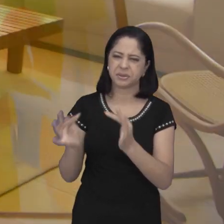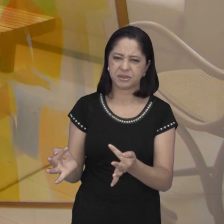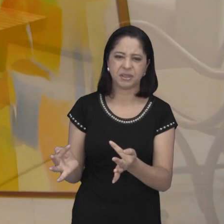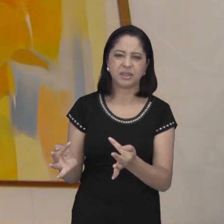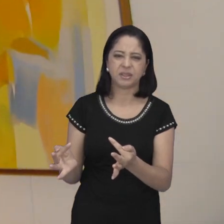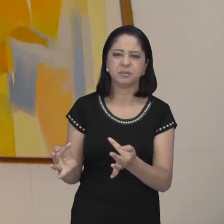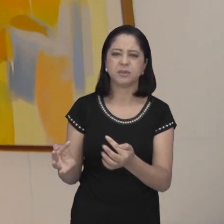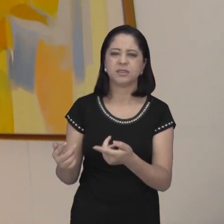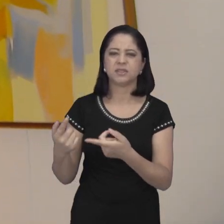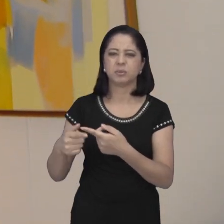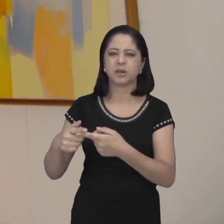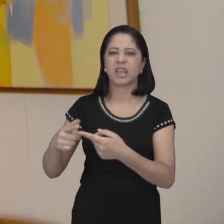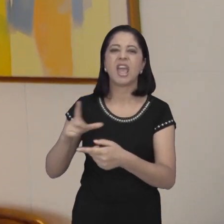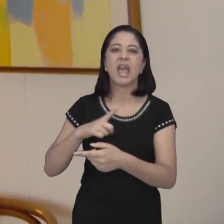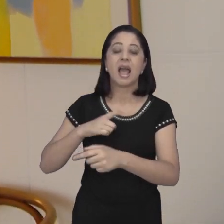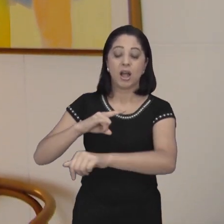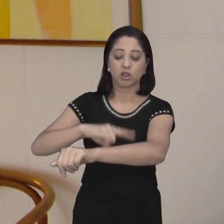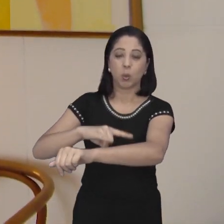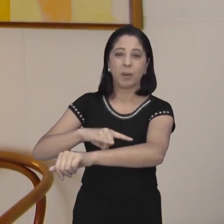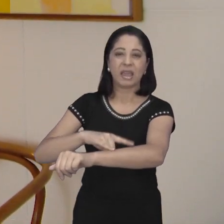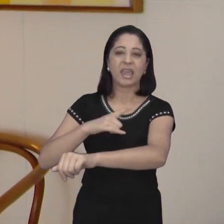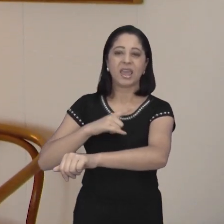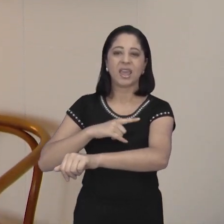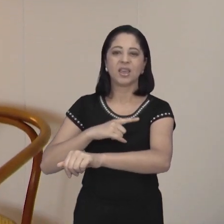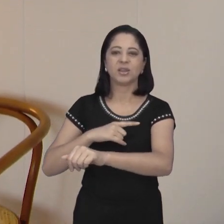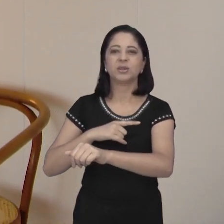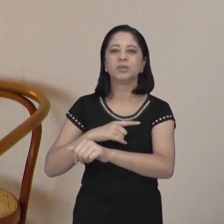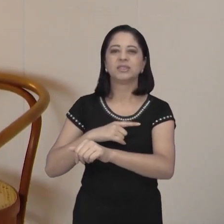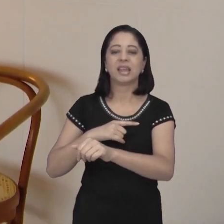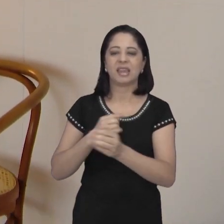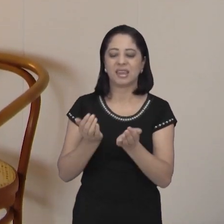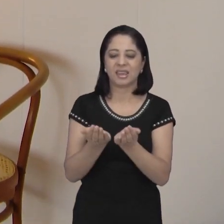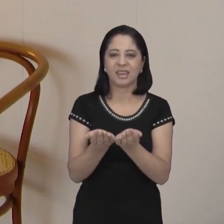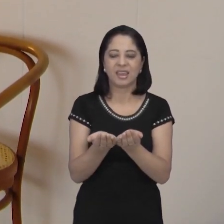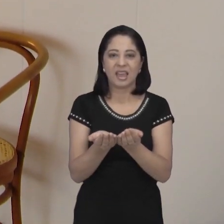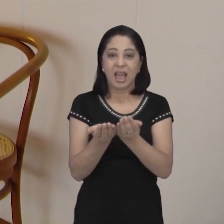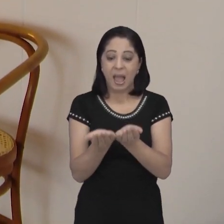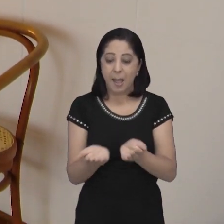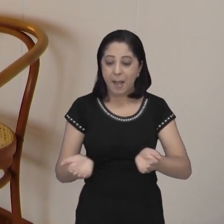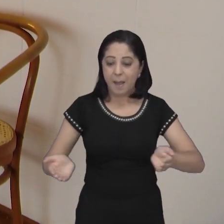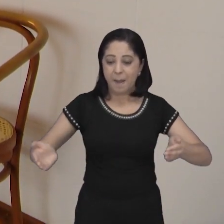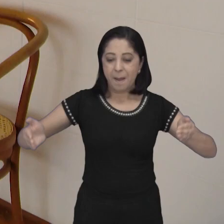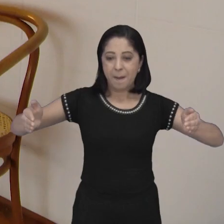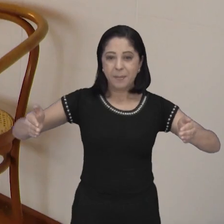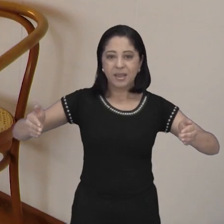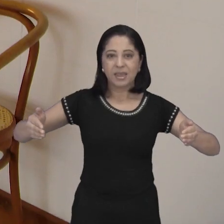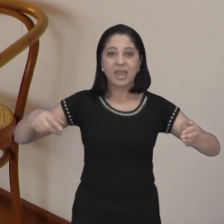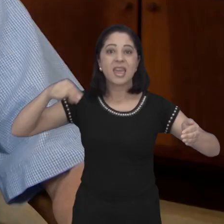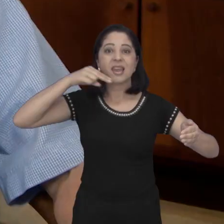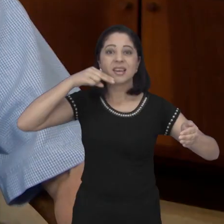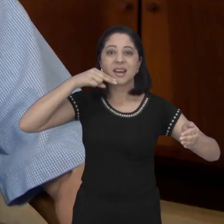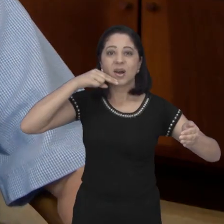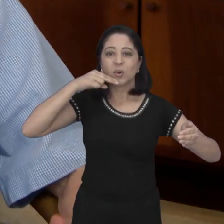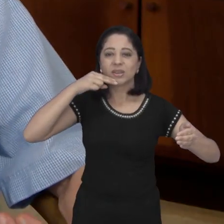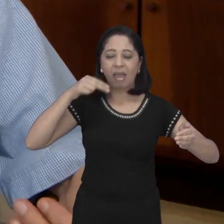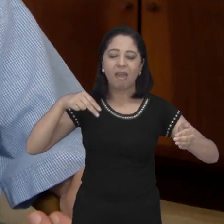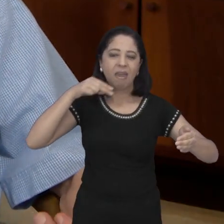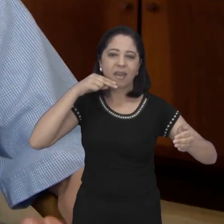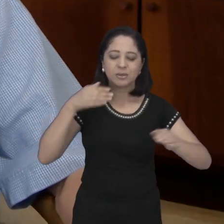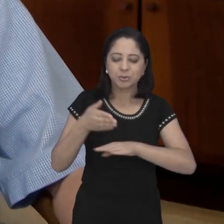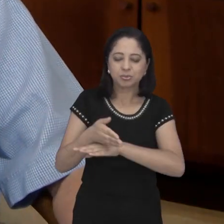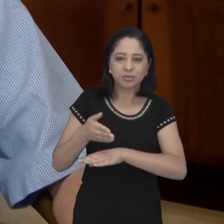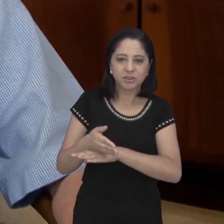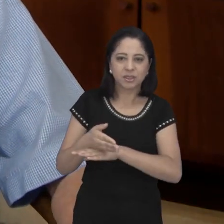e fazer exatamente da mesma forma como o arquiteto fez originalmente, né? A casa do